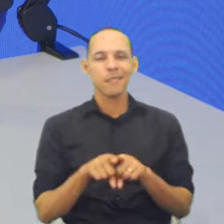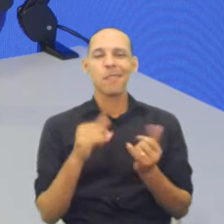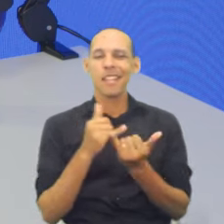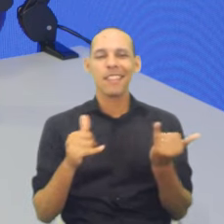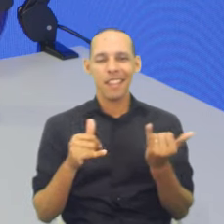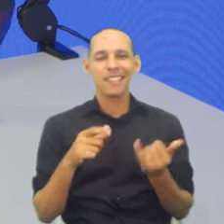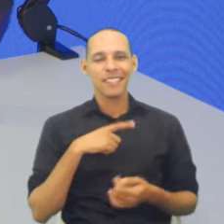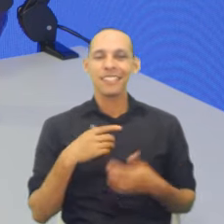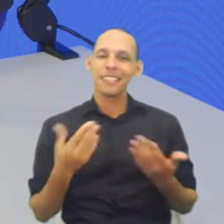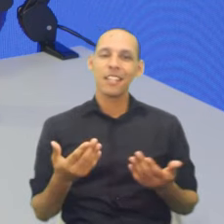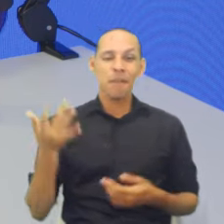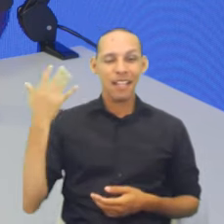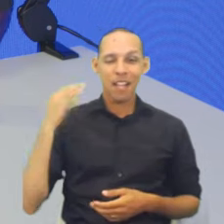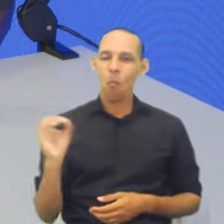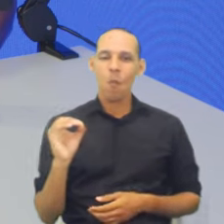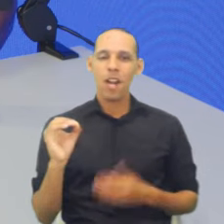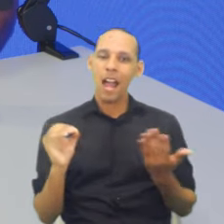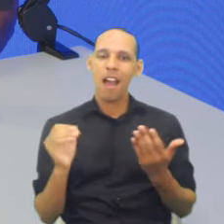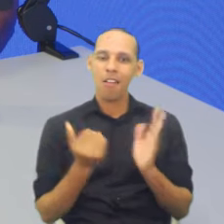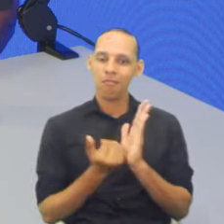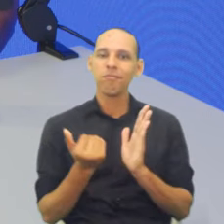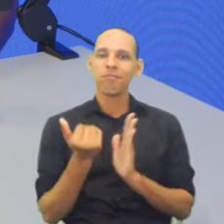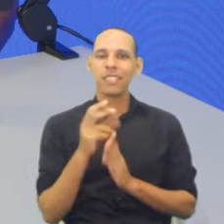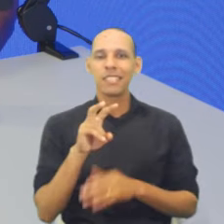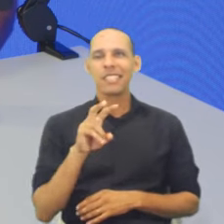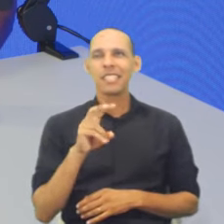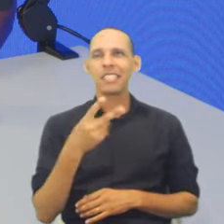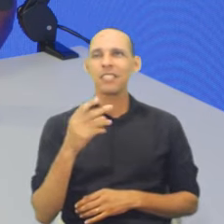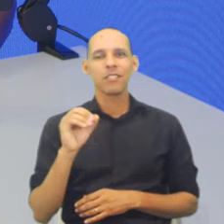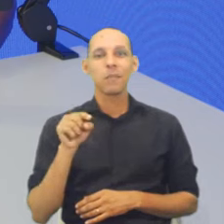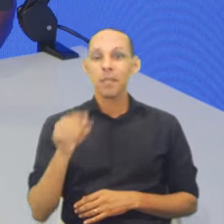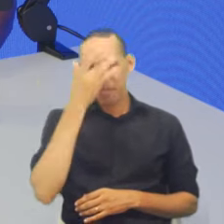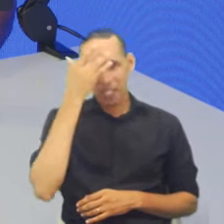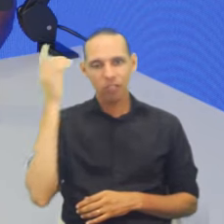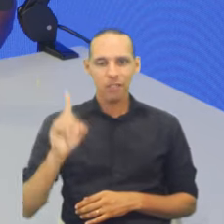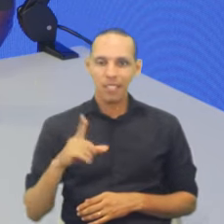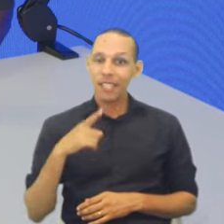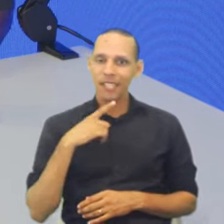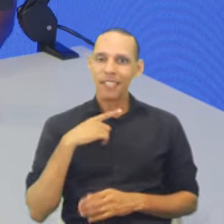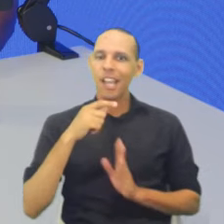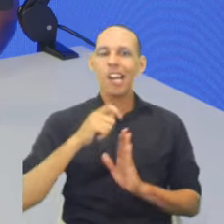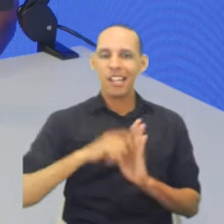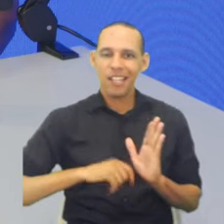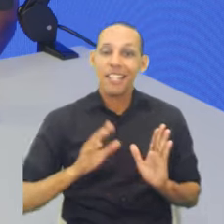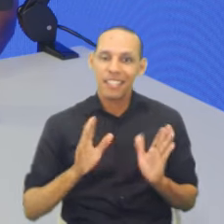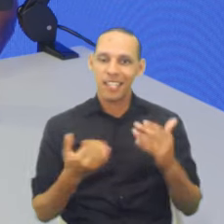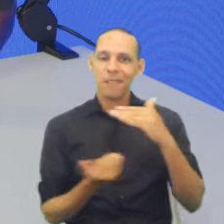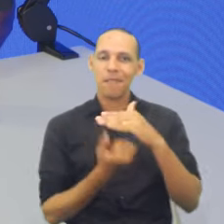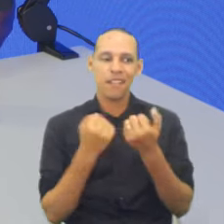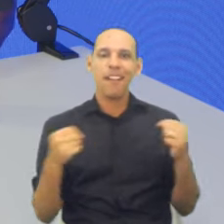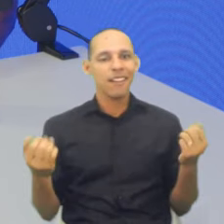numericamente não era nada agora tem metade em torno de 520.000 pessoas com deficiências contratadas formalmente em grandes